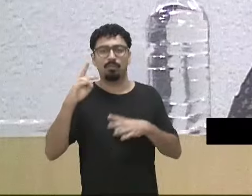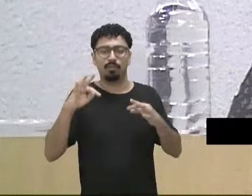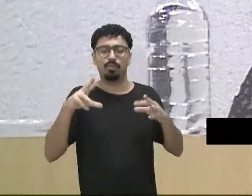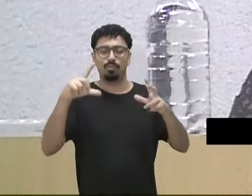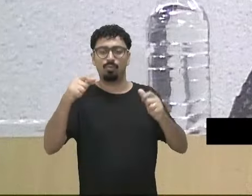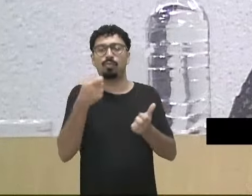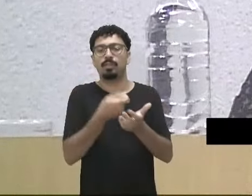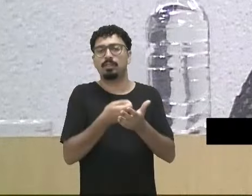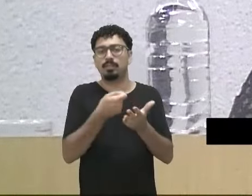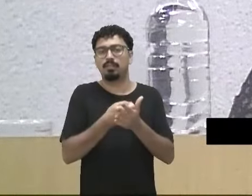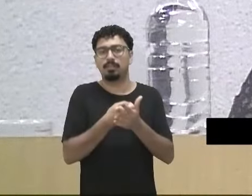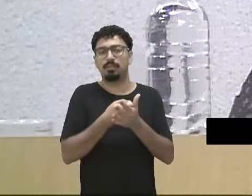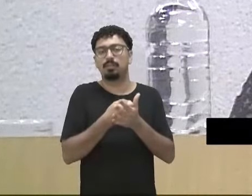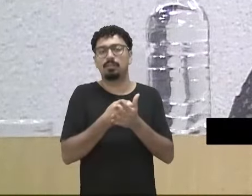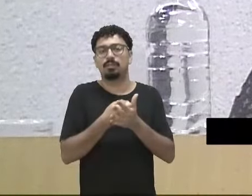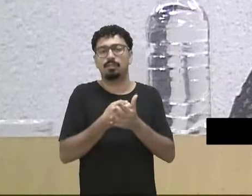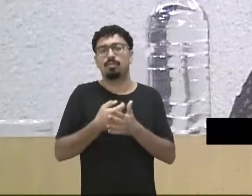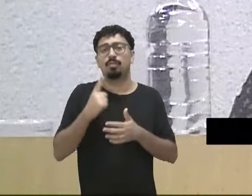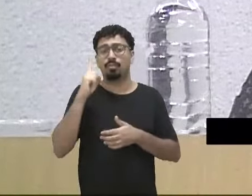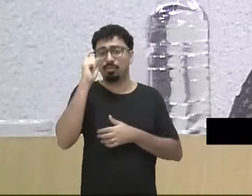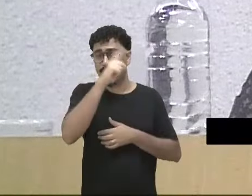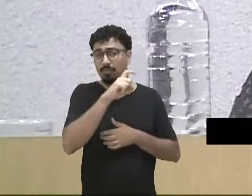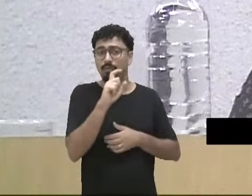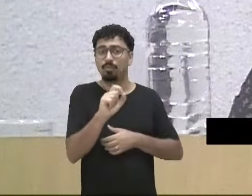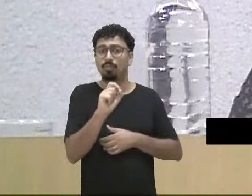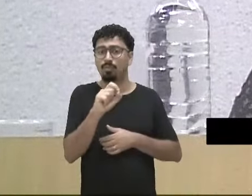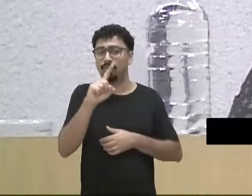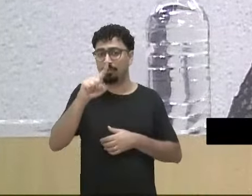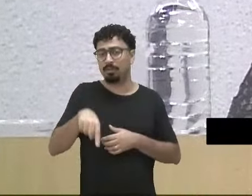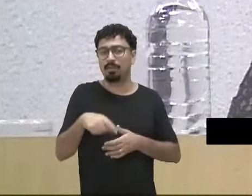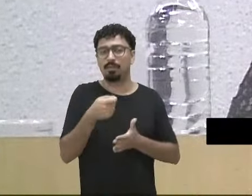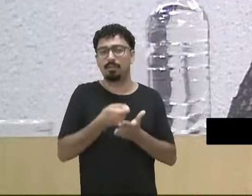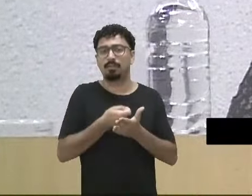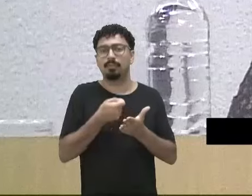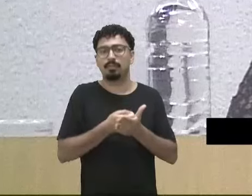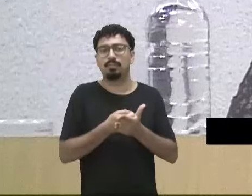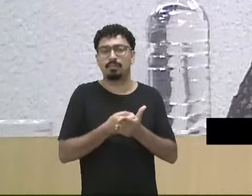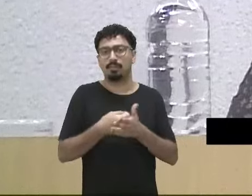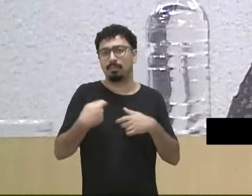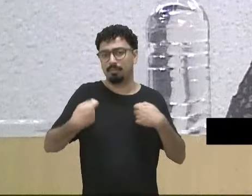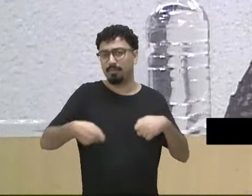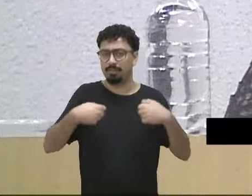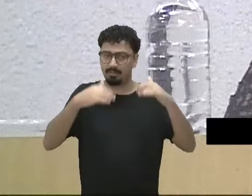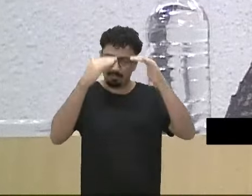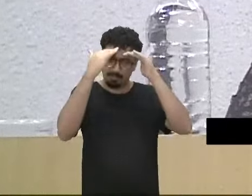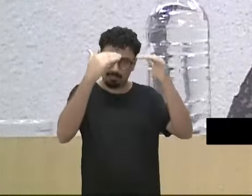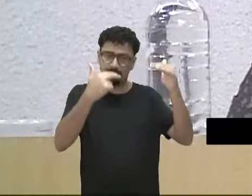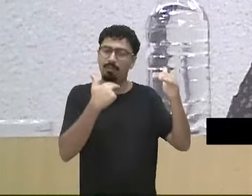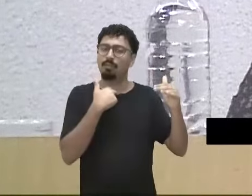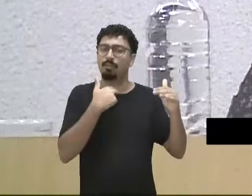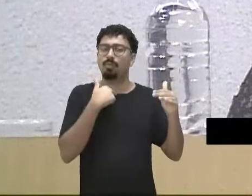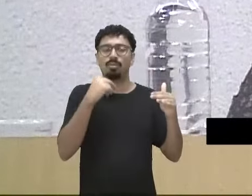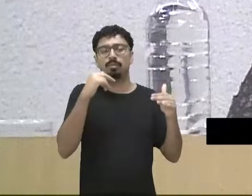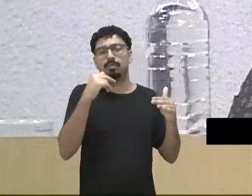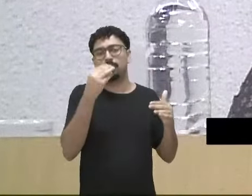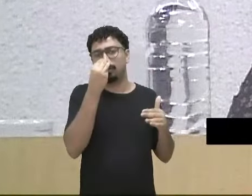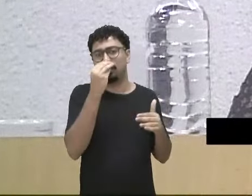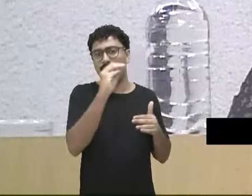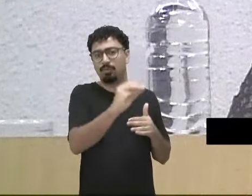2. O mais difícil do item 2 para nós, que é o item que é a exigência que a gente tem que cumprir, não pode pular esse item, é o